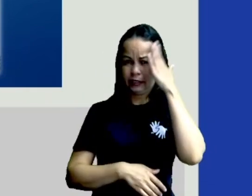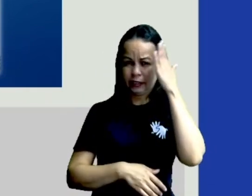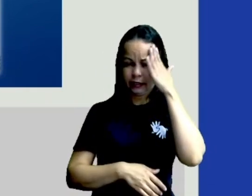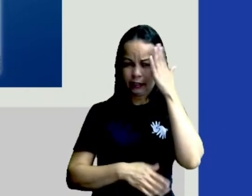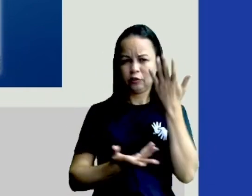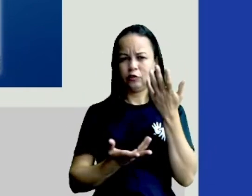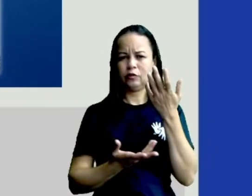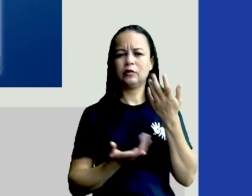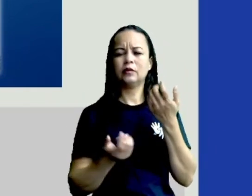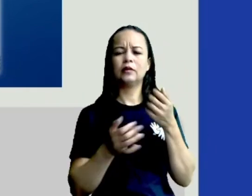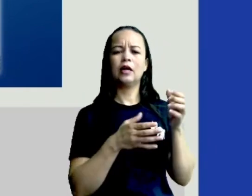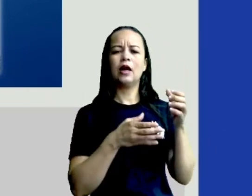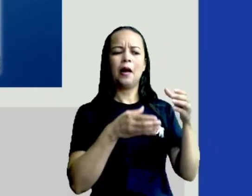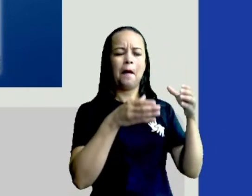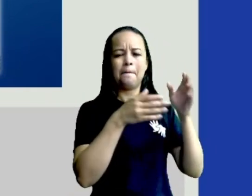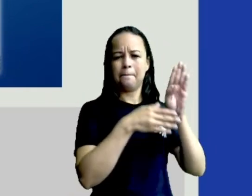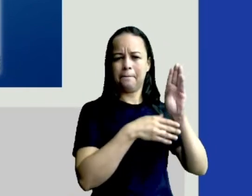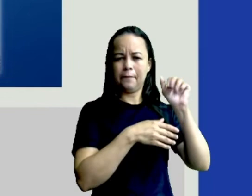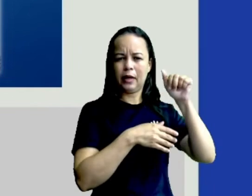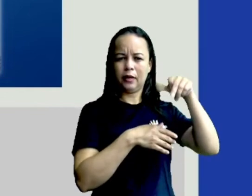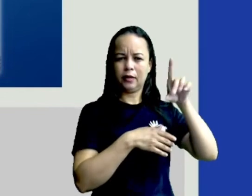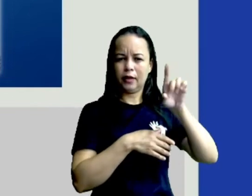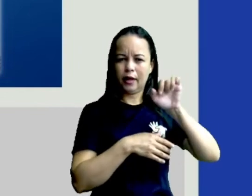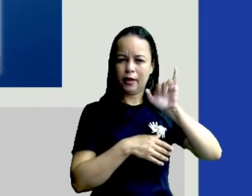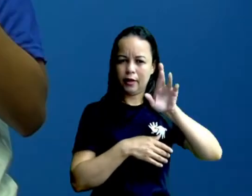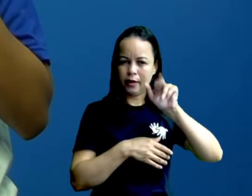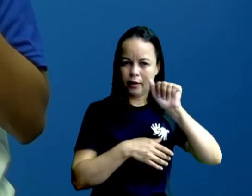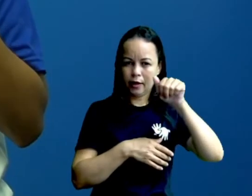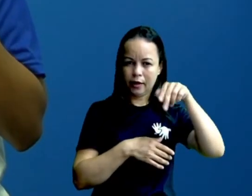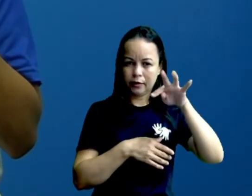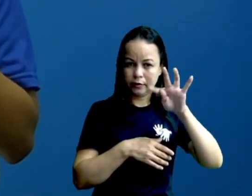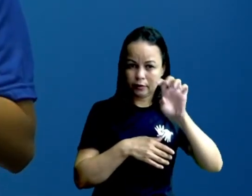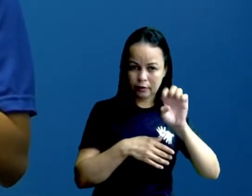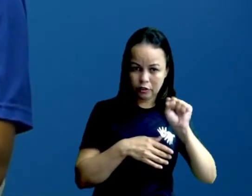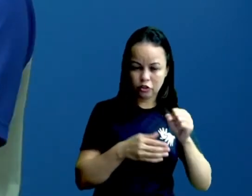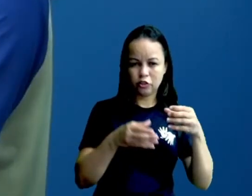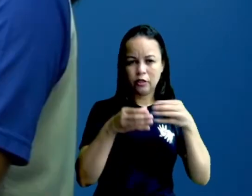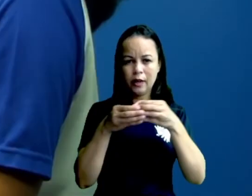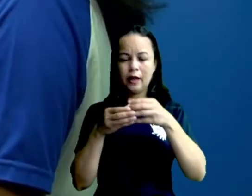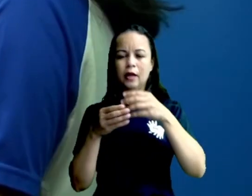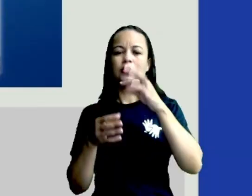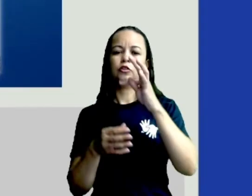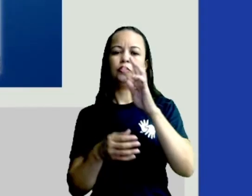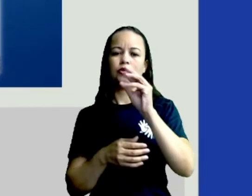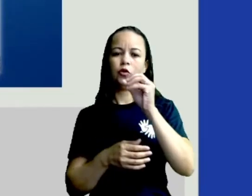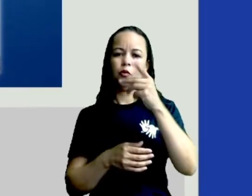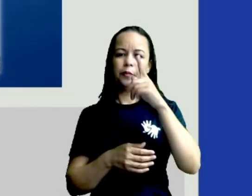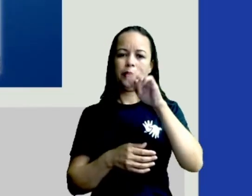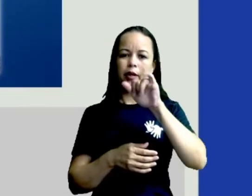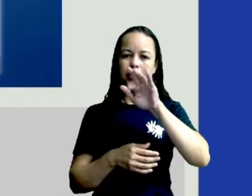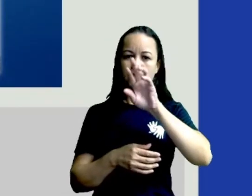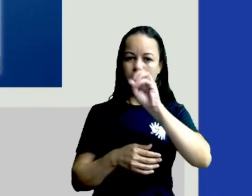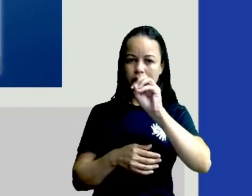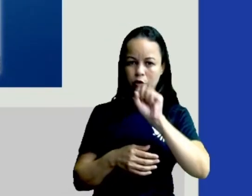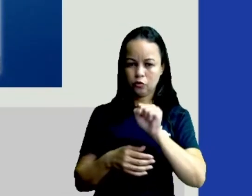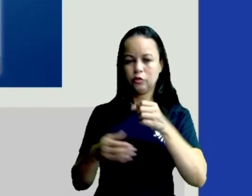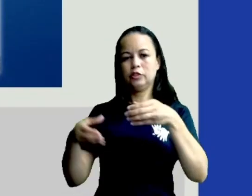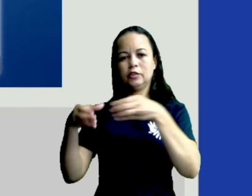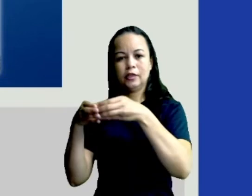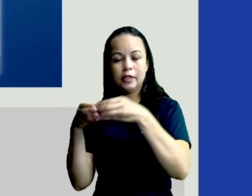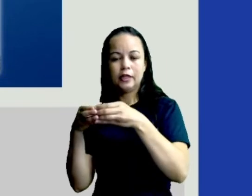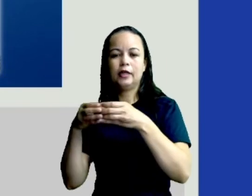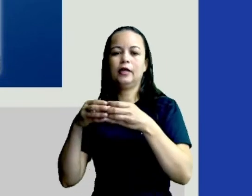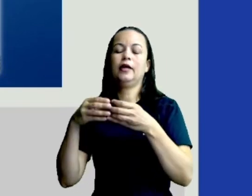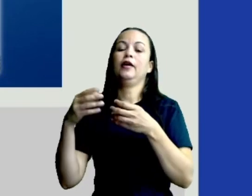entender? Bandeirantes, tropeiros e vaqueiros? Espero que sim, viu? Vamos lá, passa aí o slide para a gente